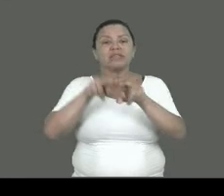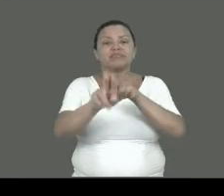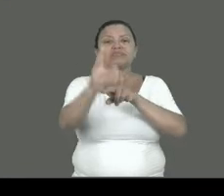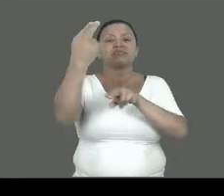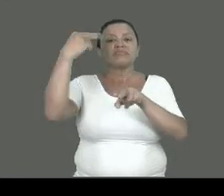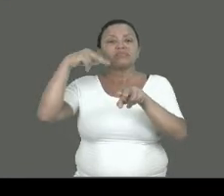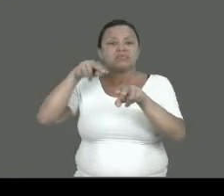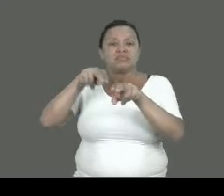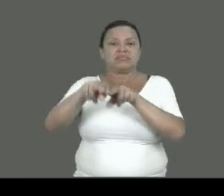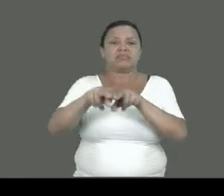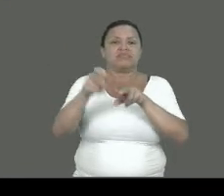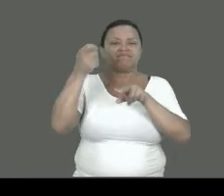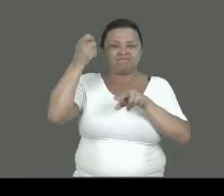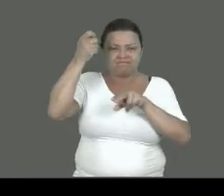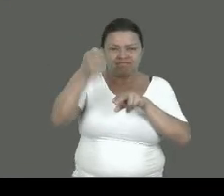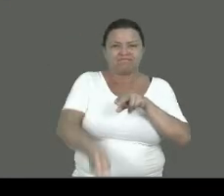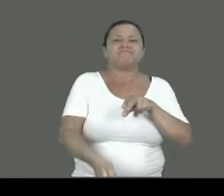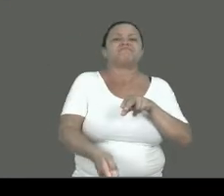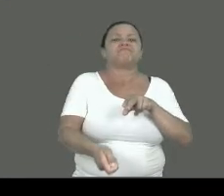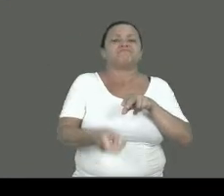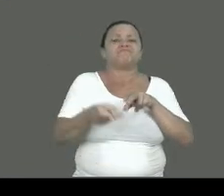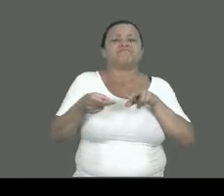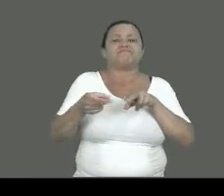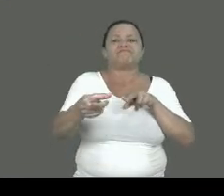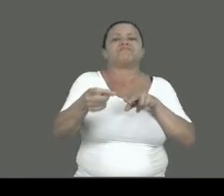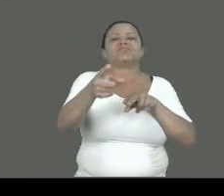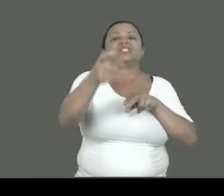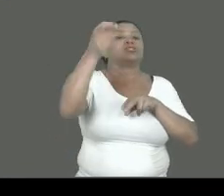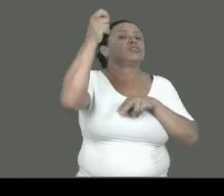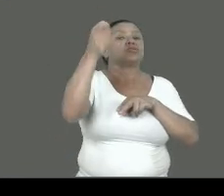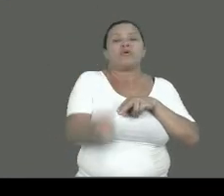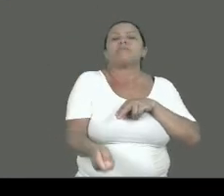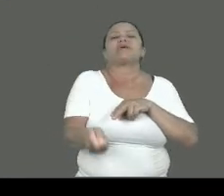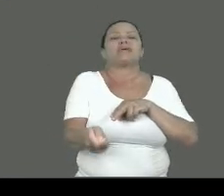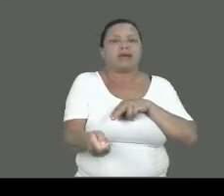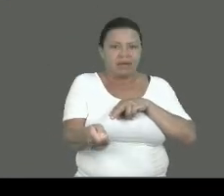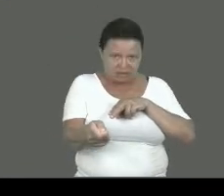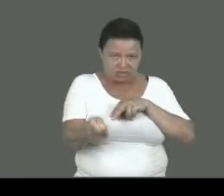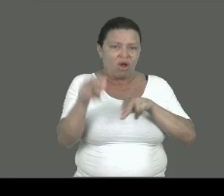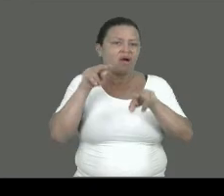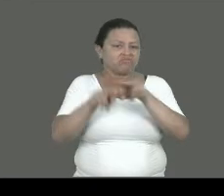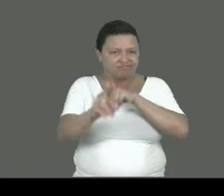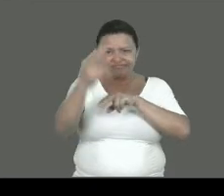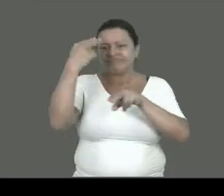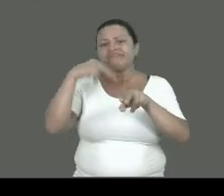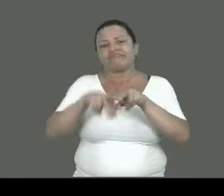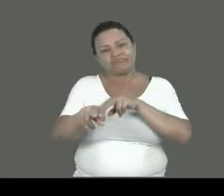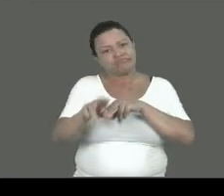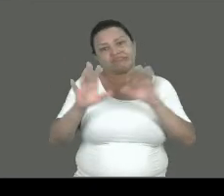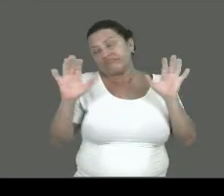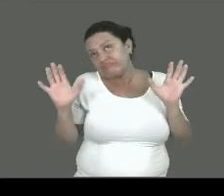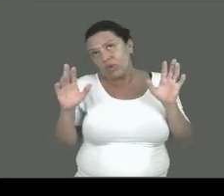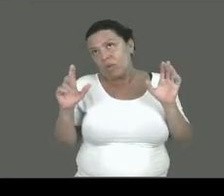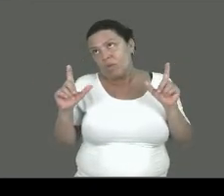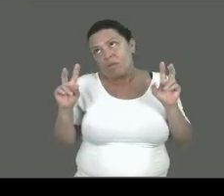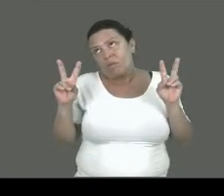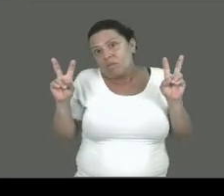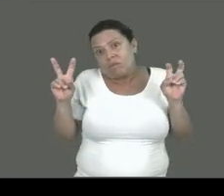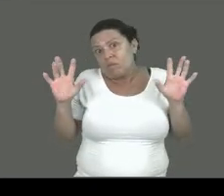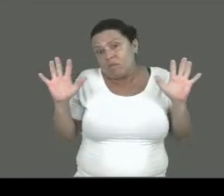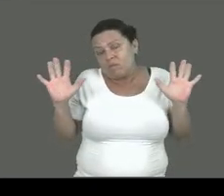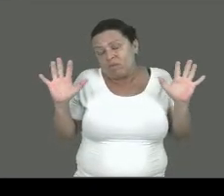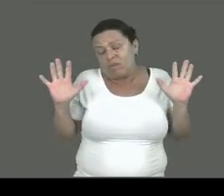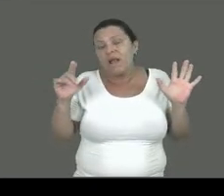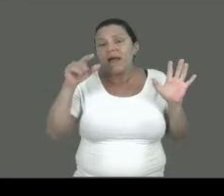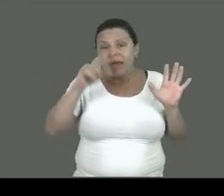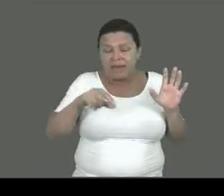reencarnação compulsória, em que nós somos obrigados a reencarnar por uma determinada questão. E esse é um